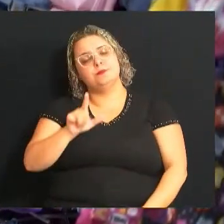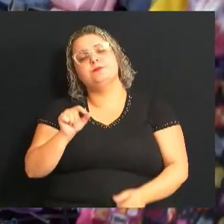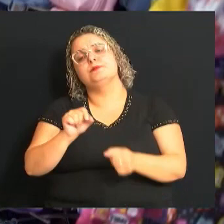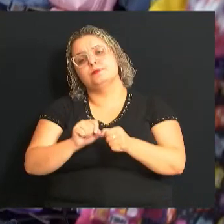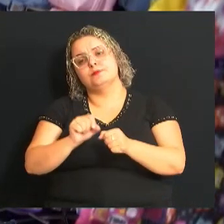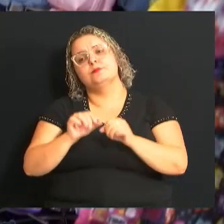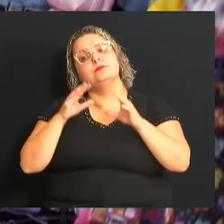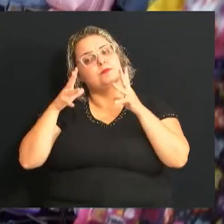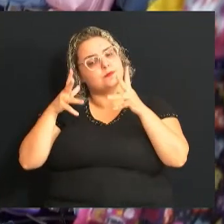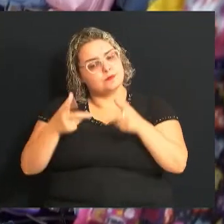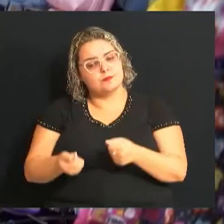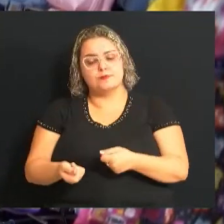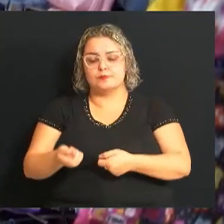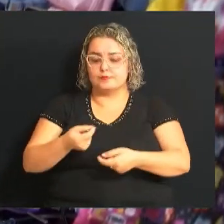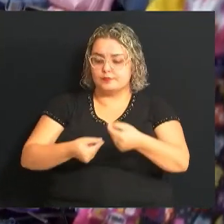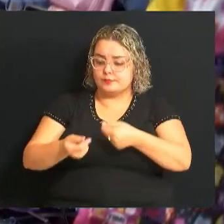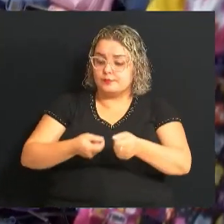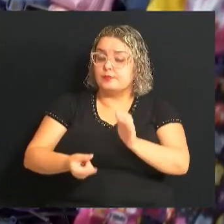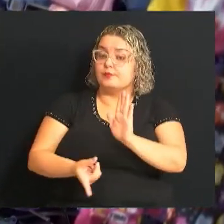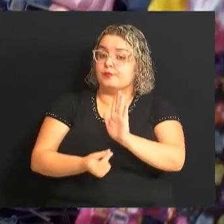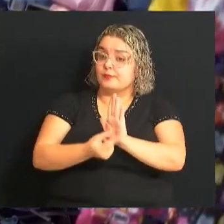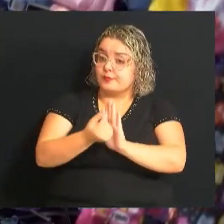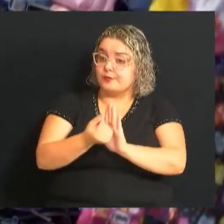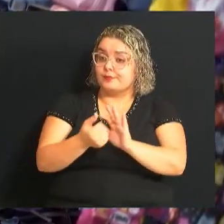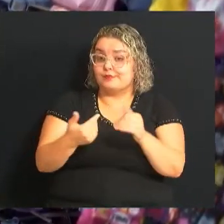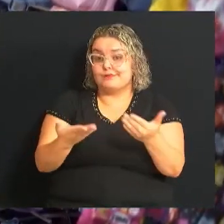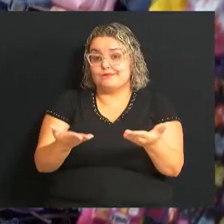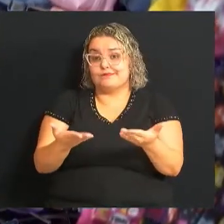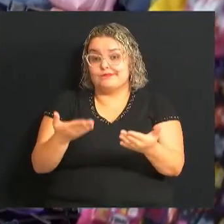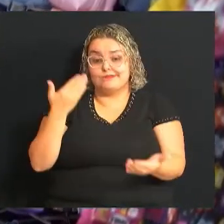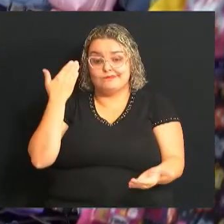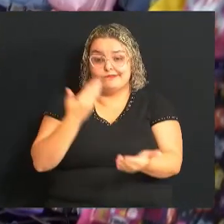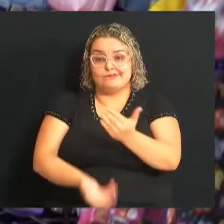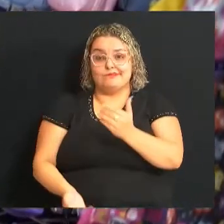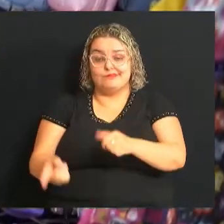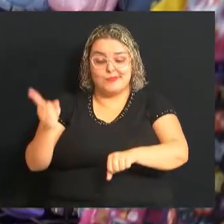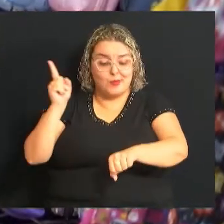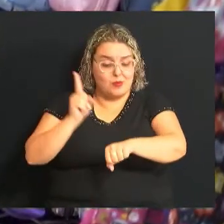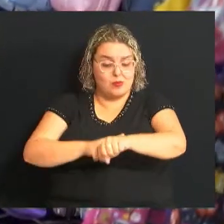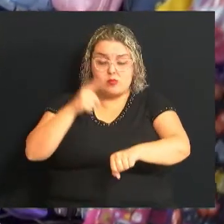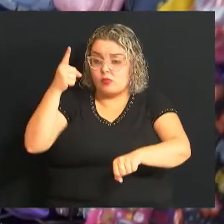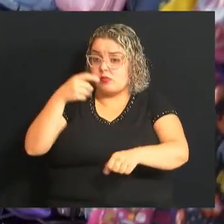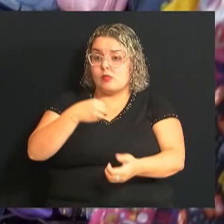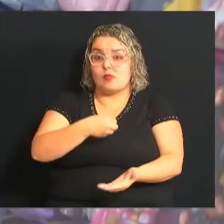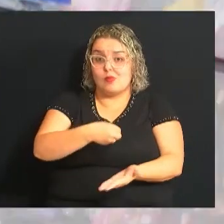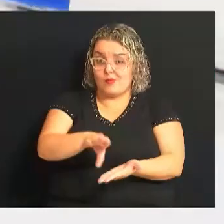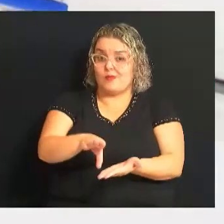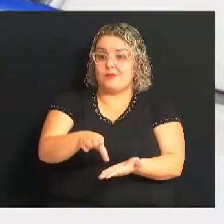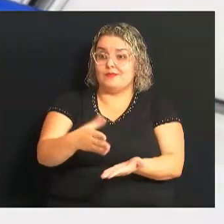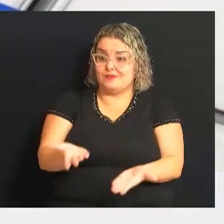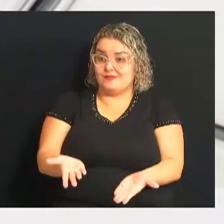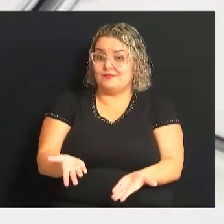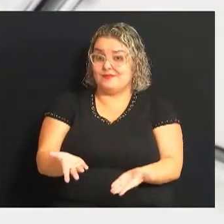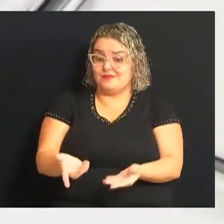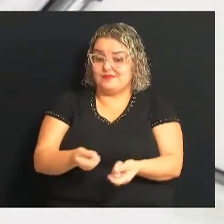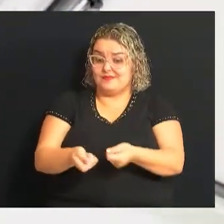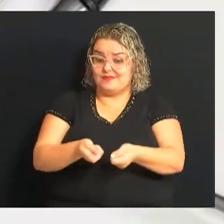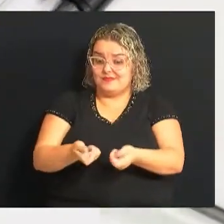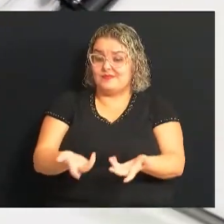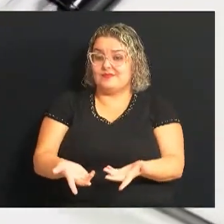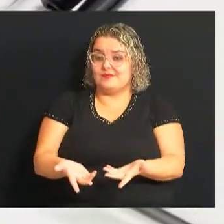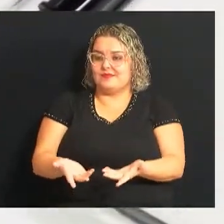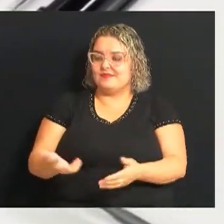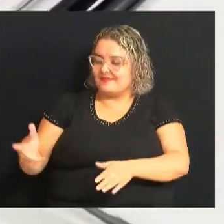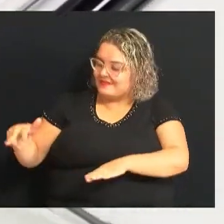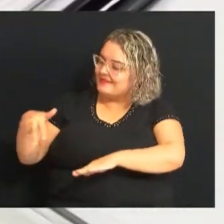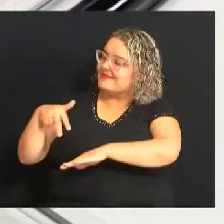caber aí no orçamento. Mas se você deixou para cima da hora, quer aquela dica para tentar economizar nesse momento, a gente trouxe aqui